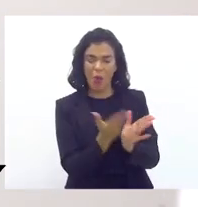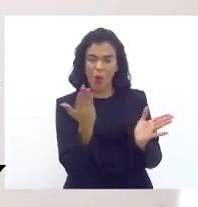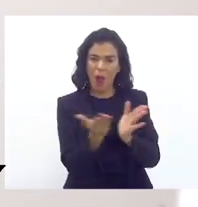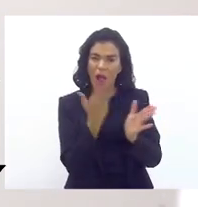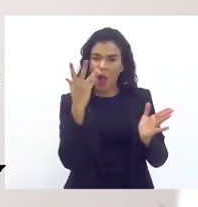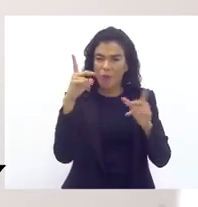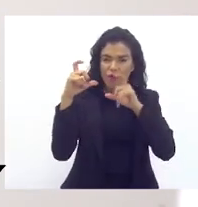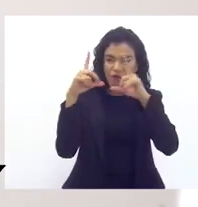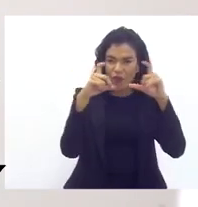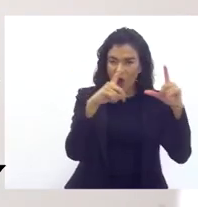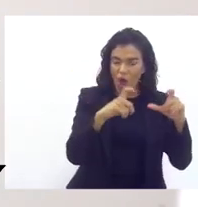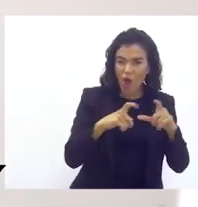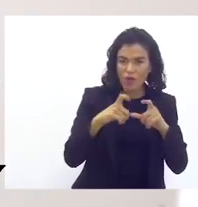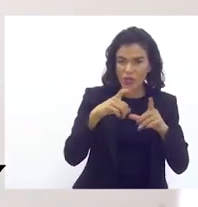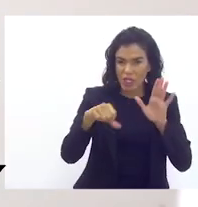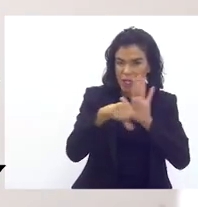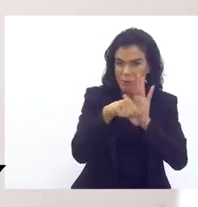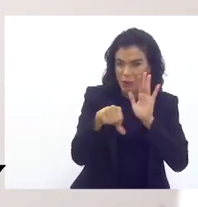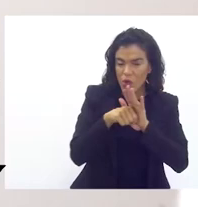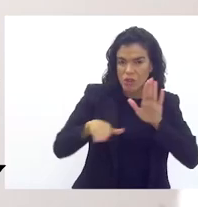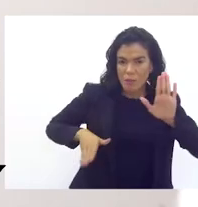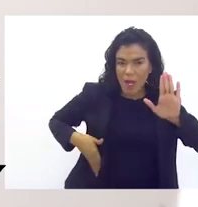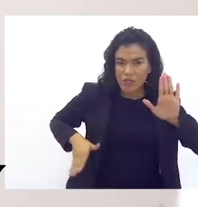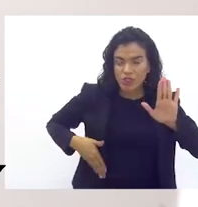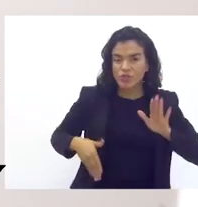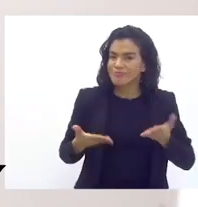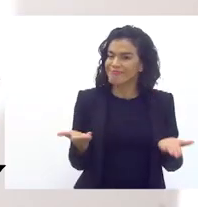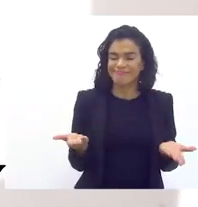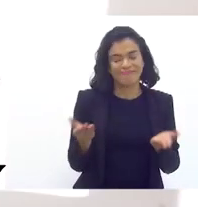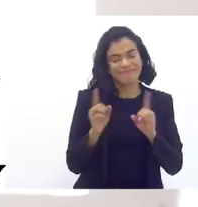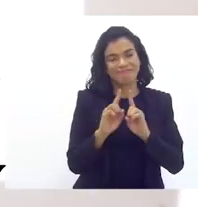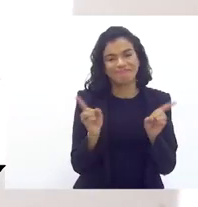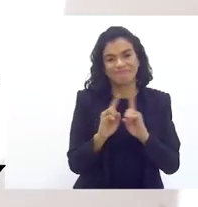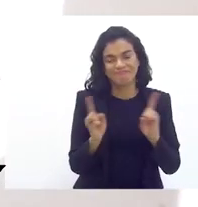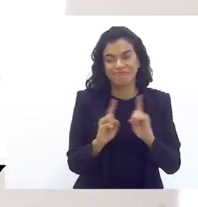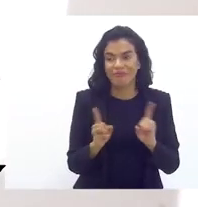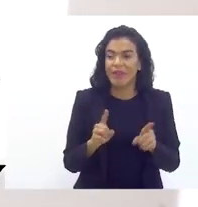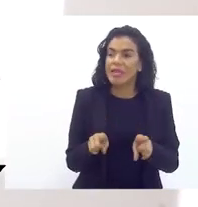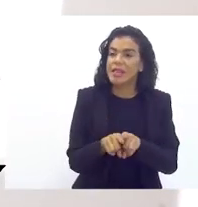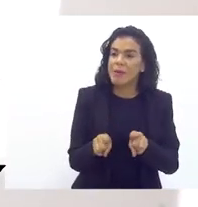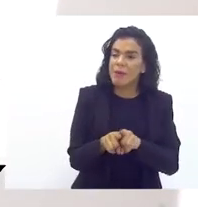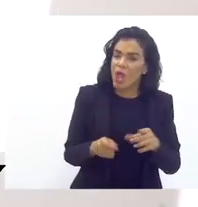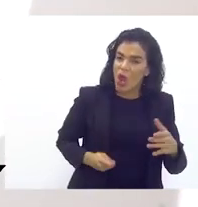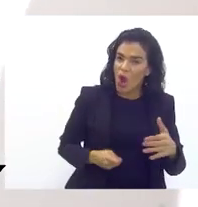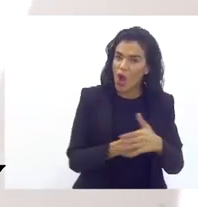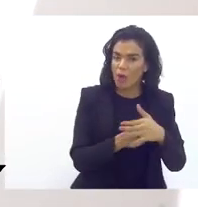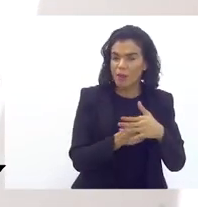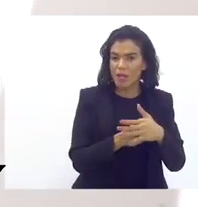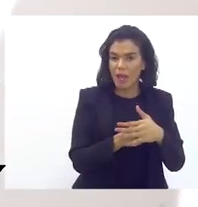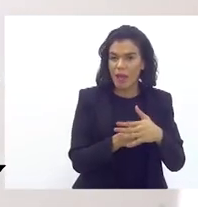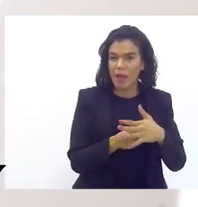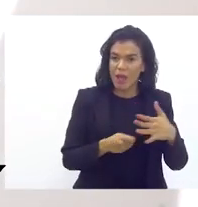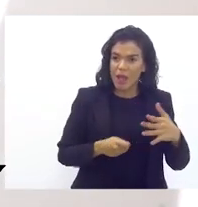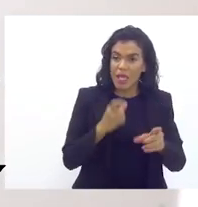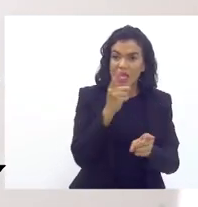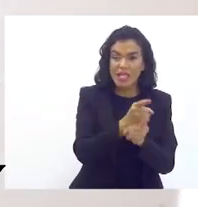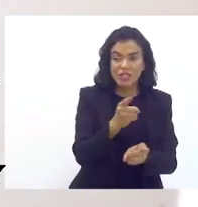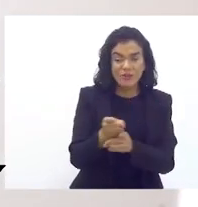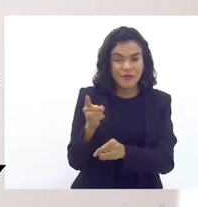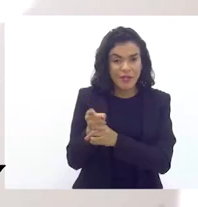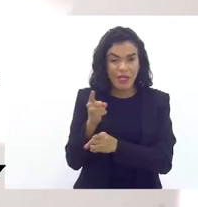acho que isso não convém e o outro ponto é basicamente obrigar o reconhecimento a identificação